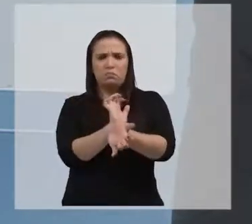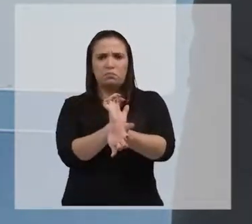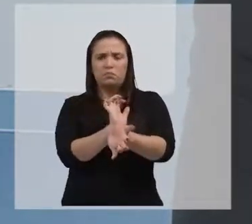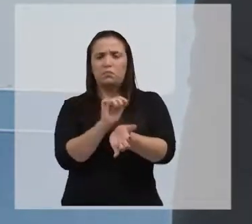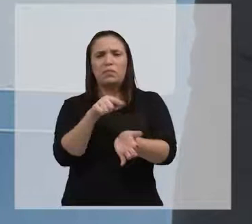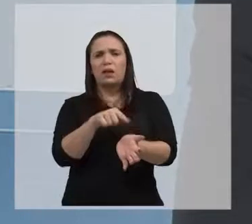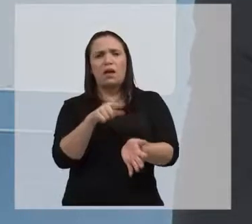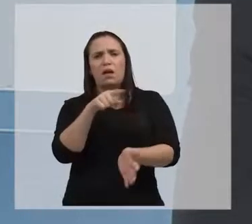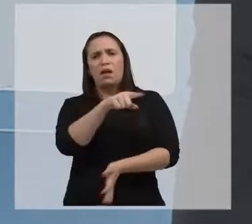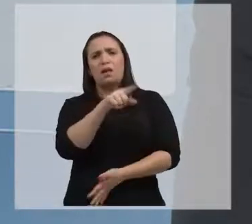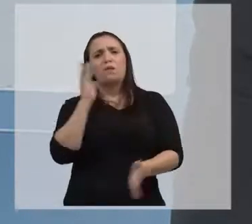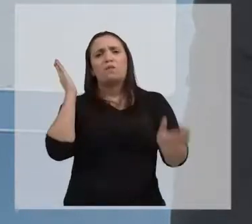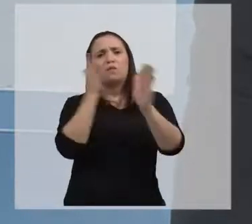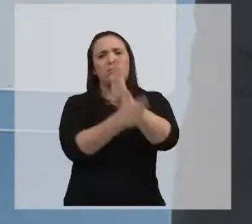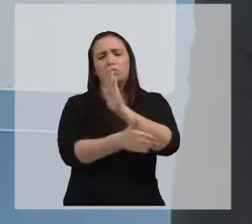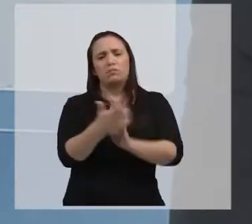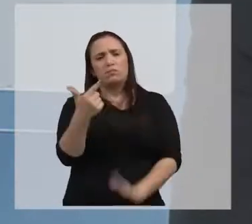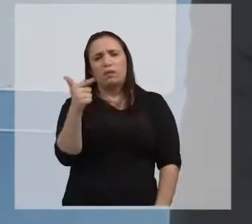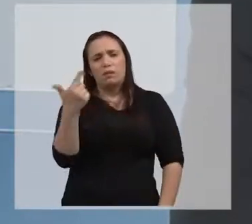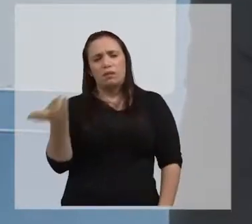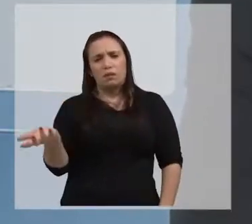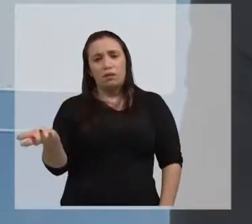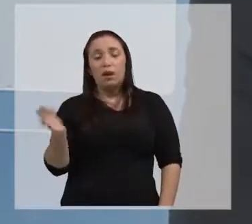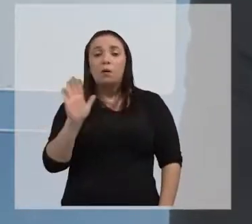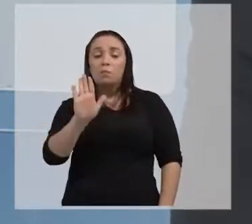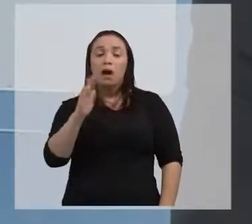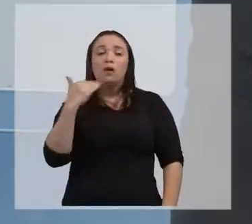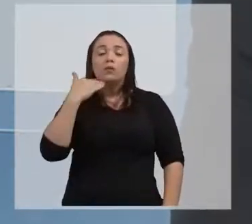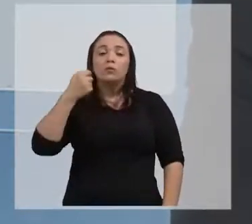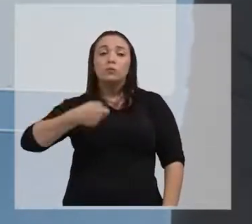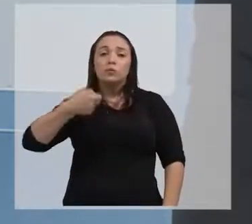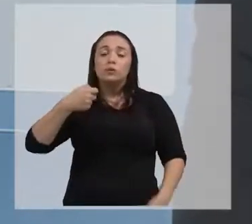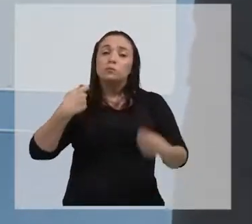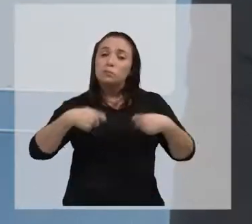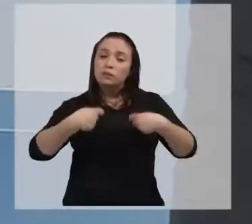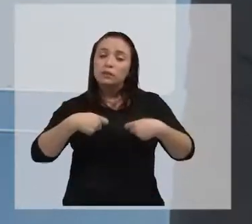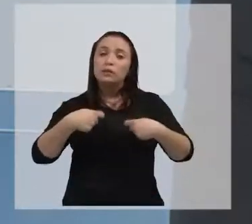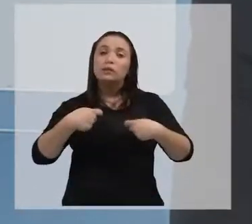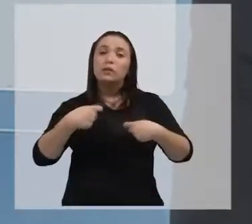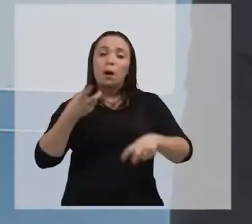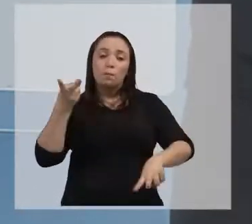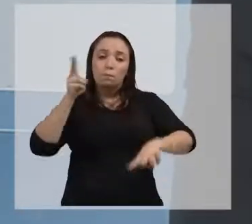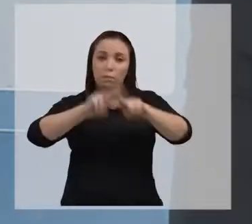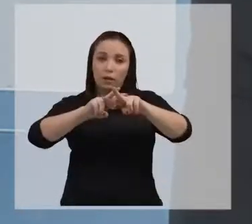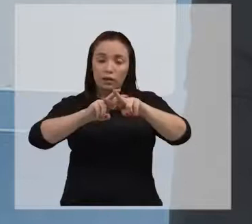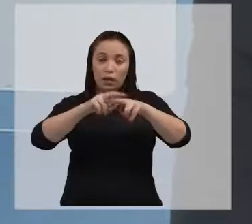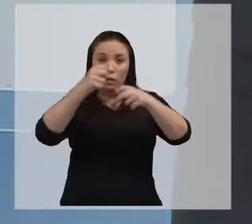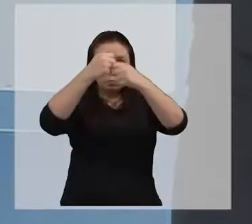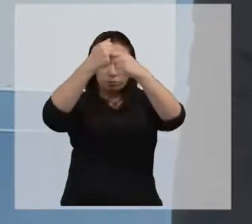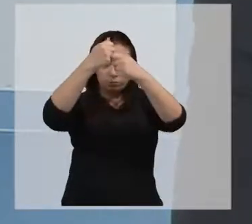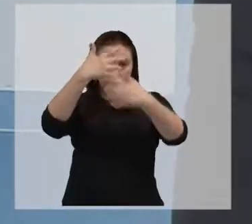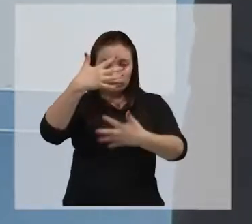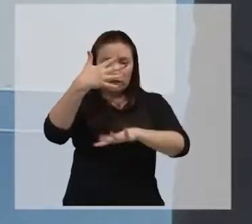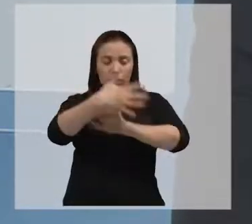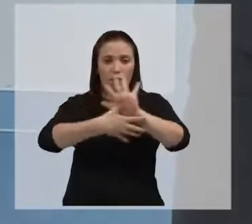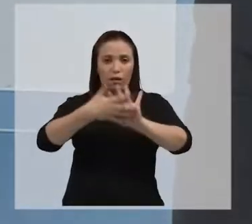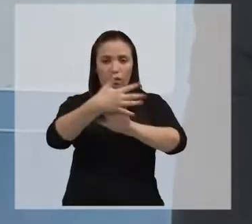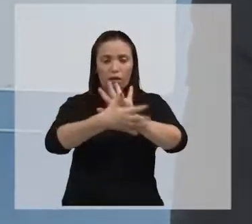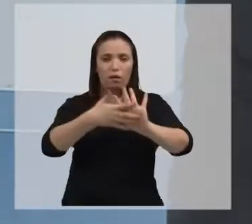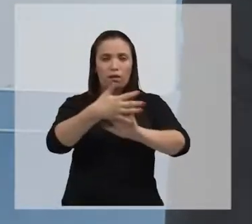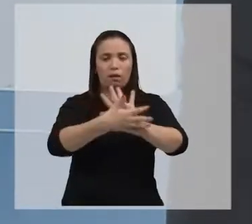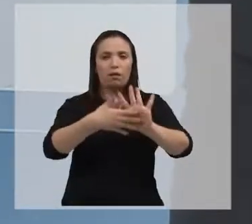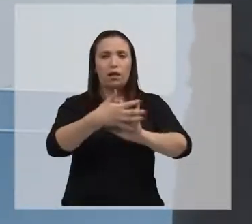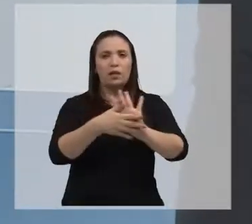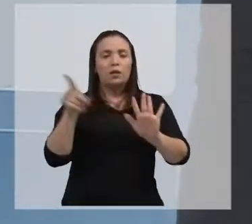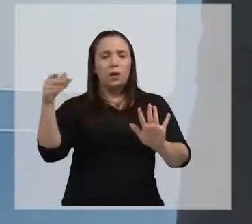os caras desse aí vão fugir, vão... Agora, o juiz devia determinar isso na própria prisão, como o